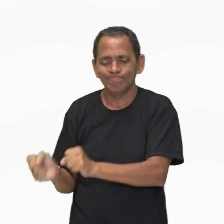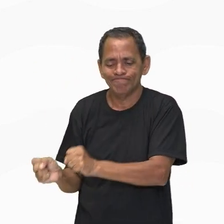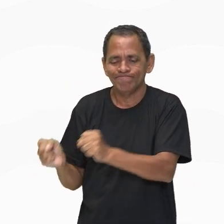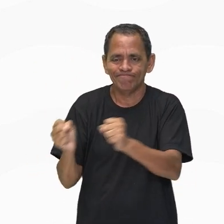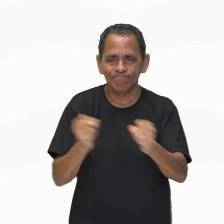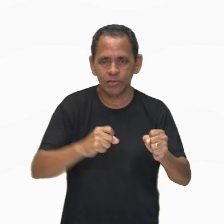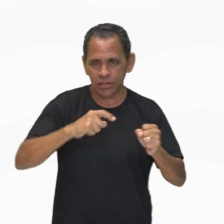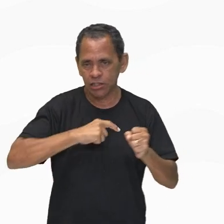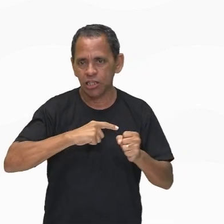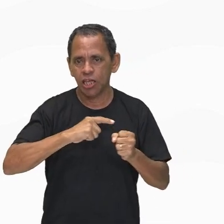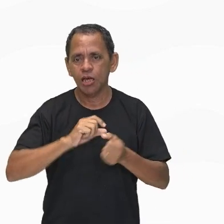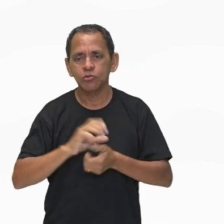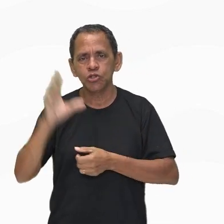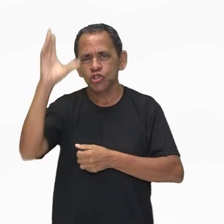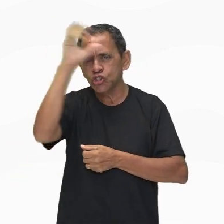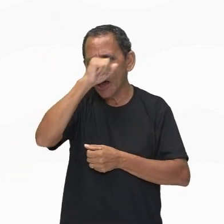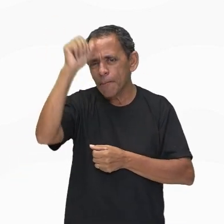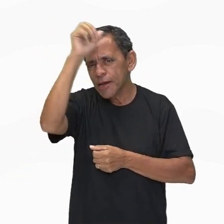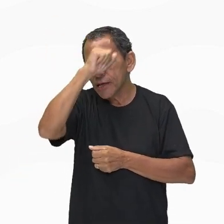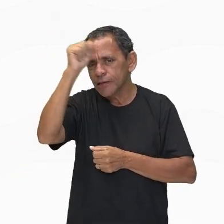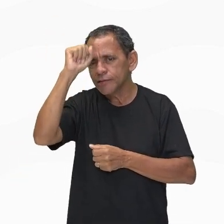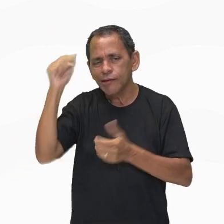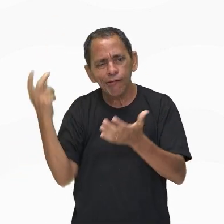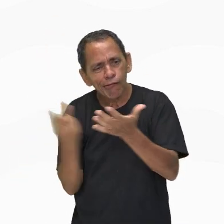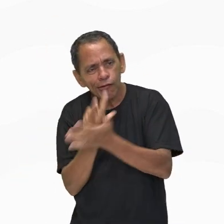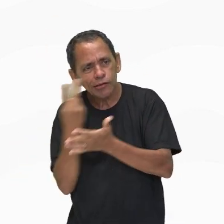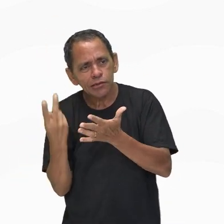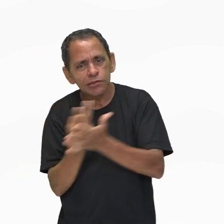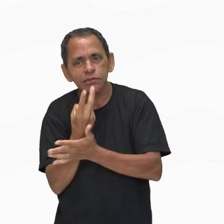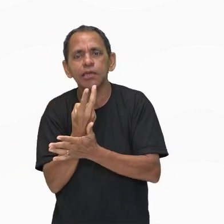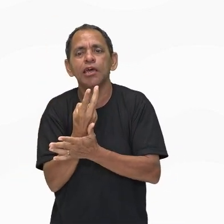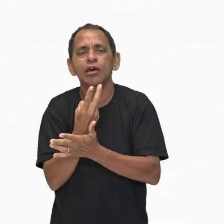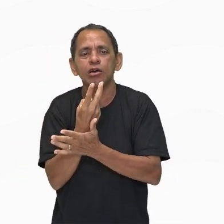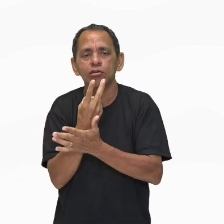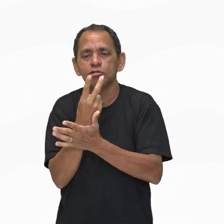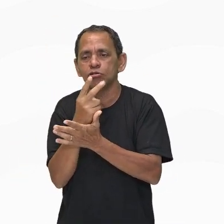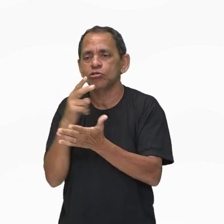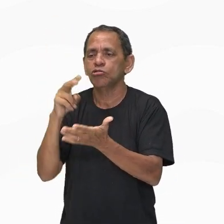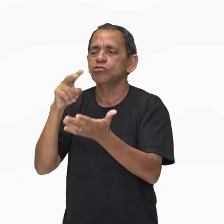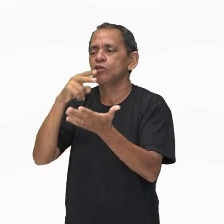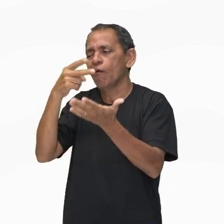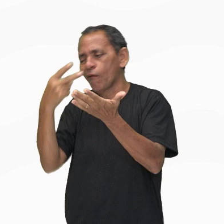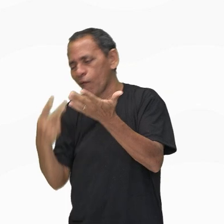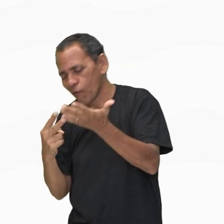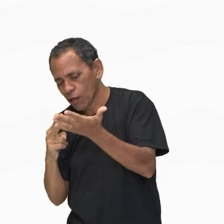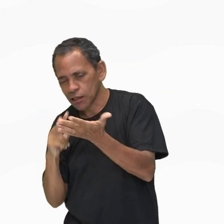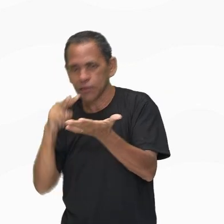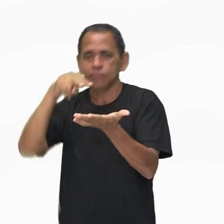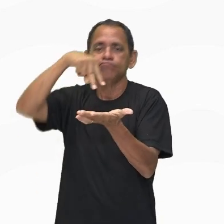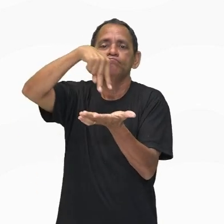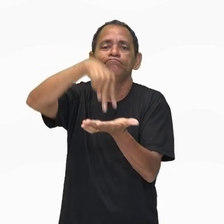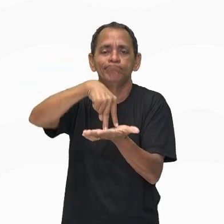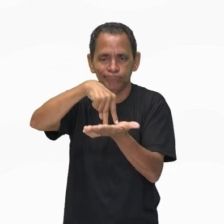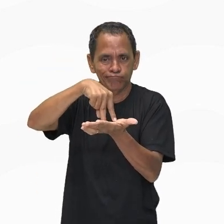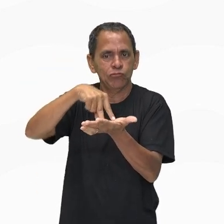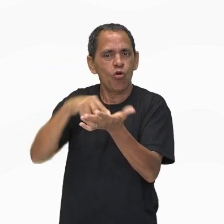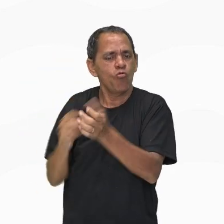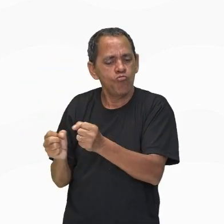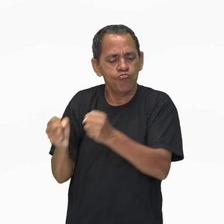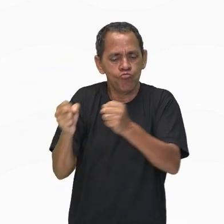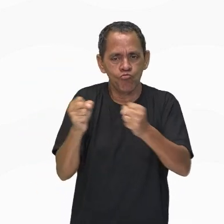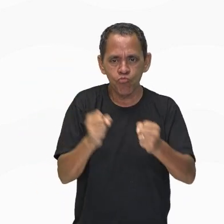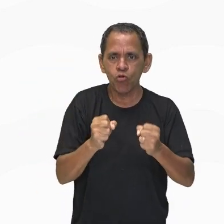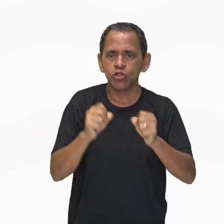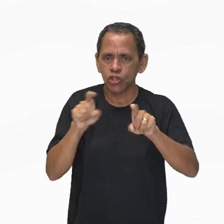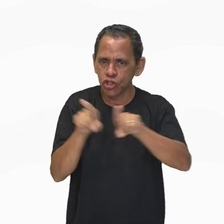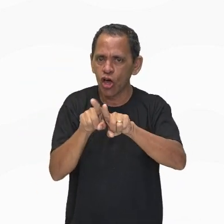temos de aprender com os erros e levantar das quedas com ainda mais força e